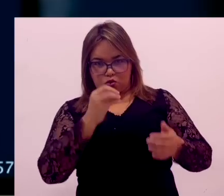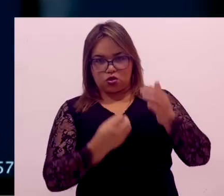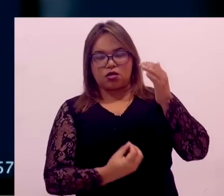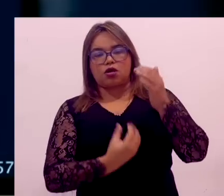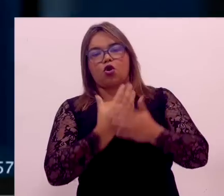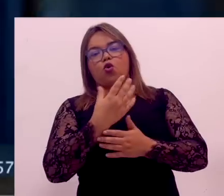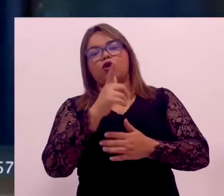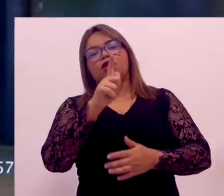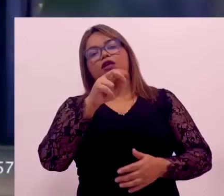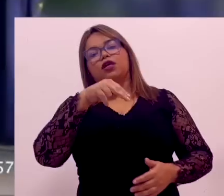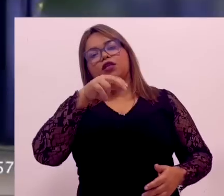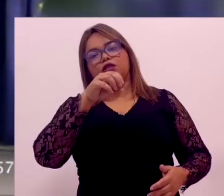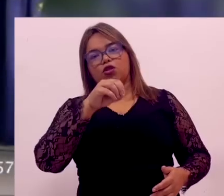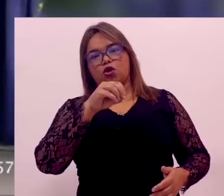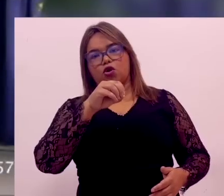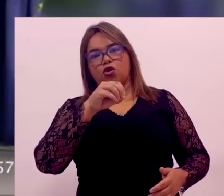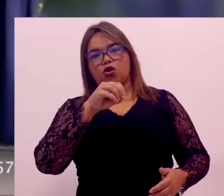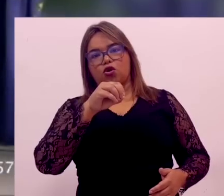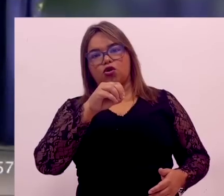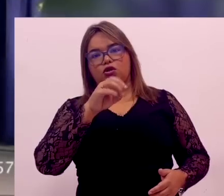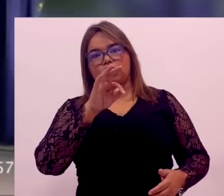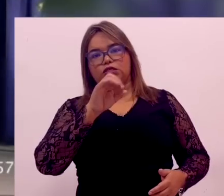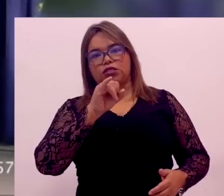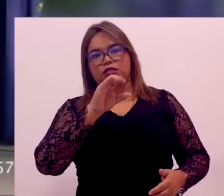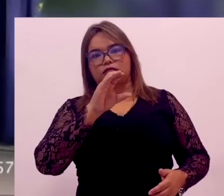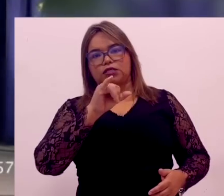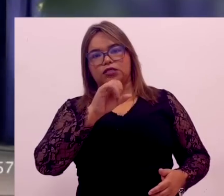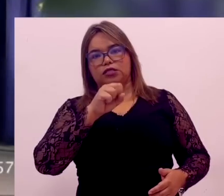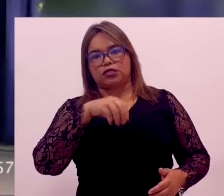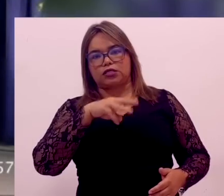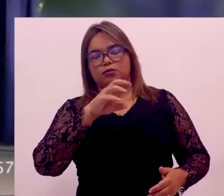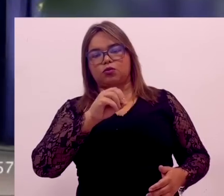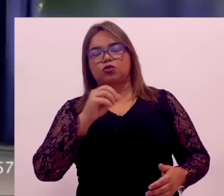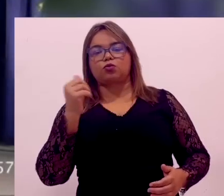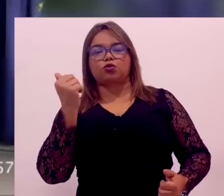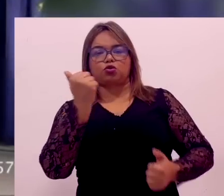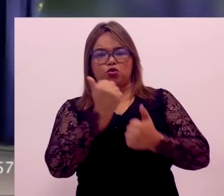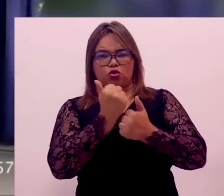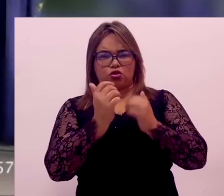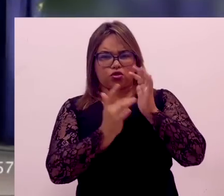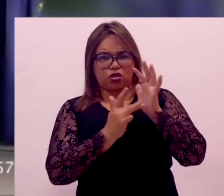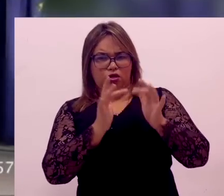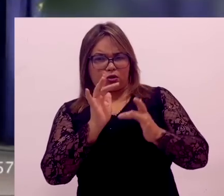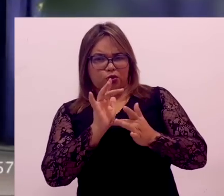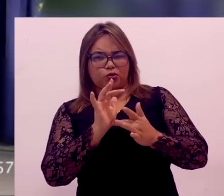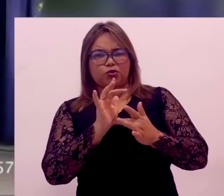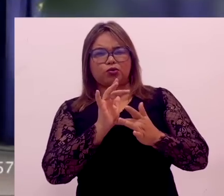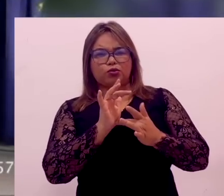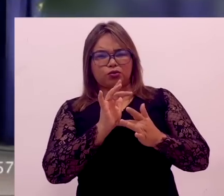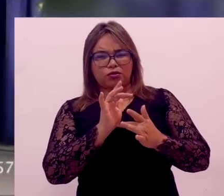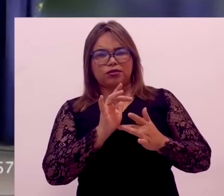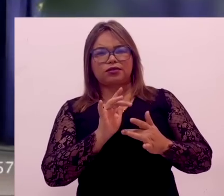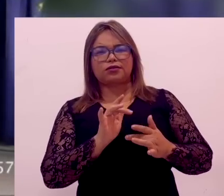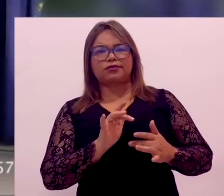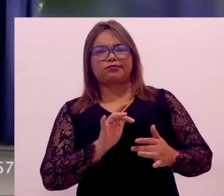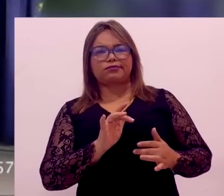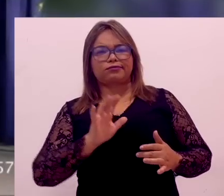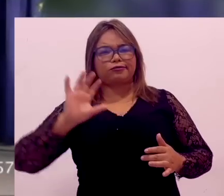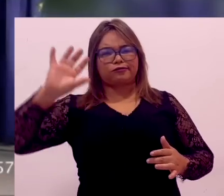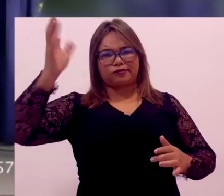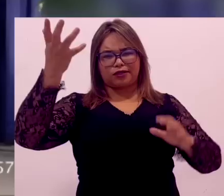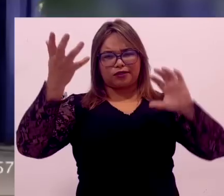gnosticismo, que substitui a Jesus Cristo por um Messias universal que hoje é chamado de